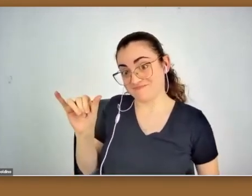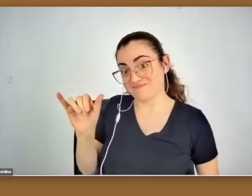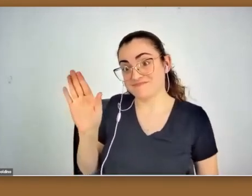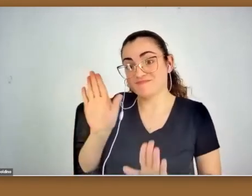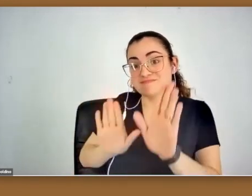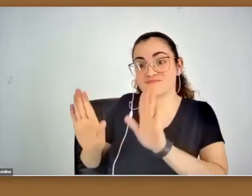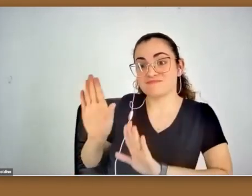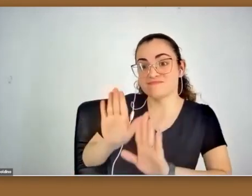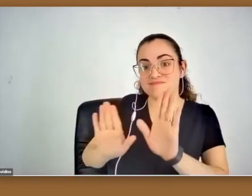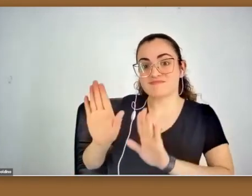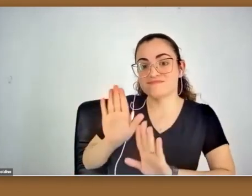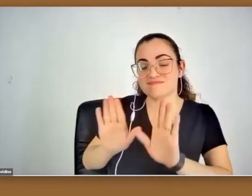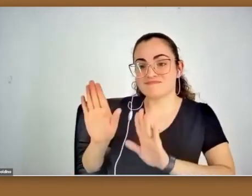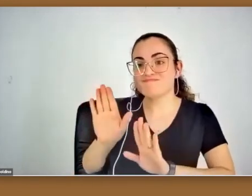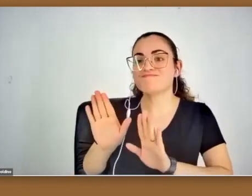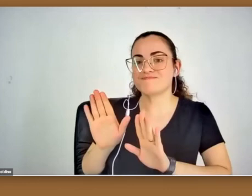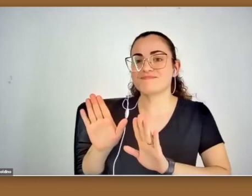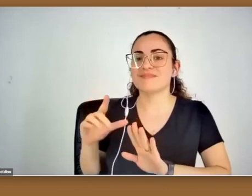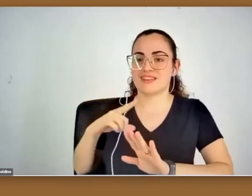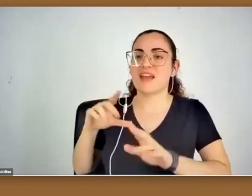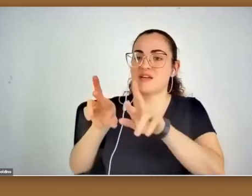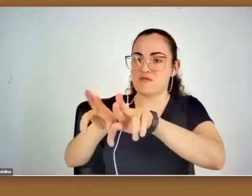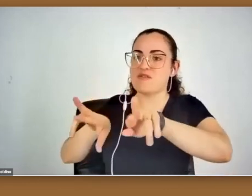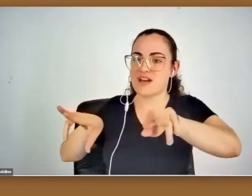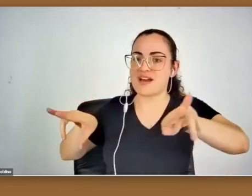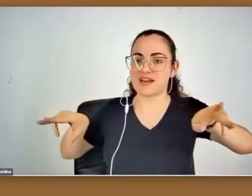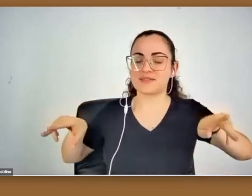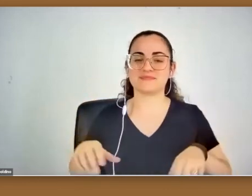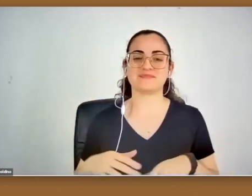muito mais amplas. Ok?